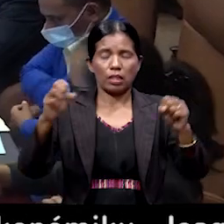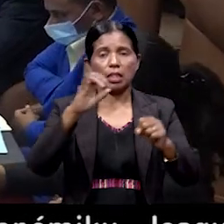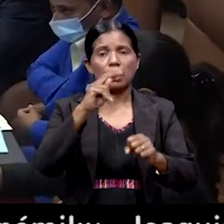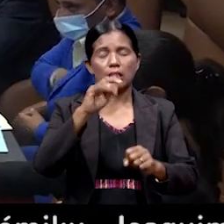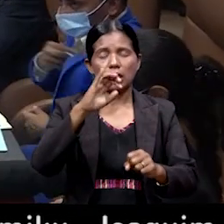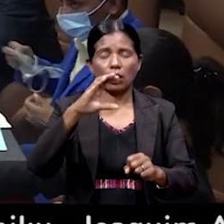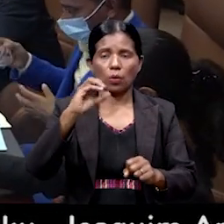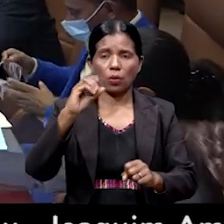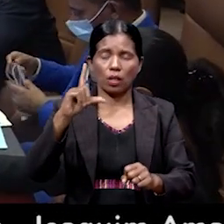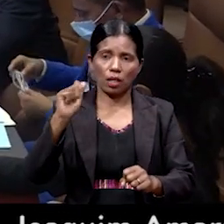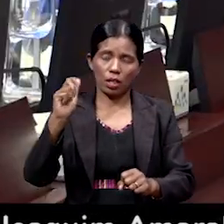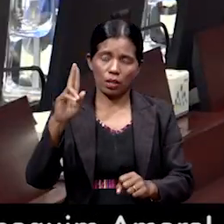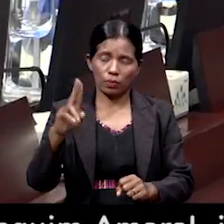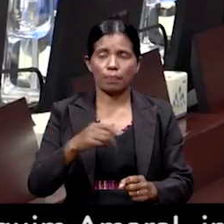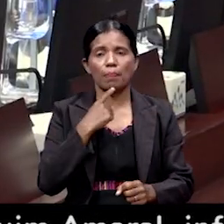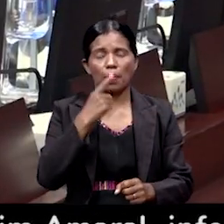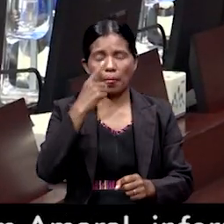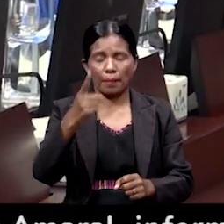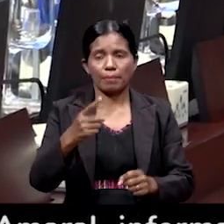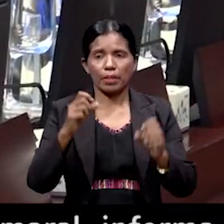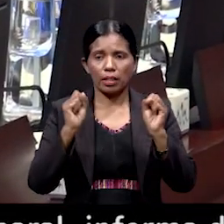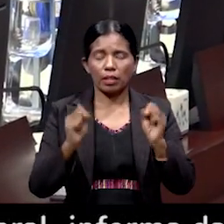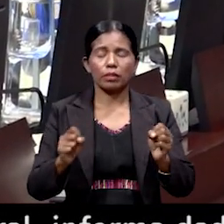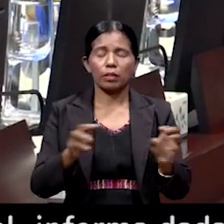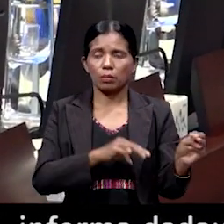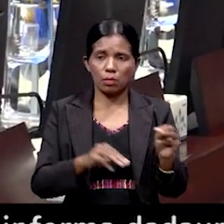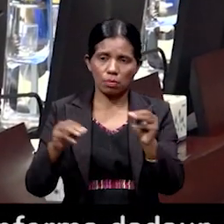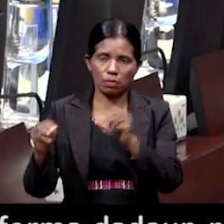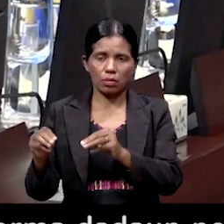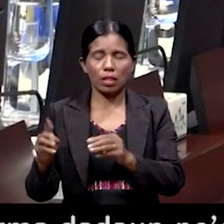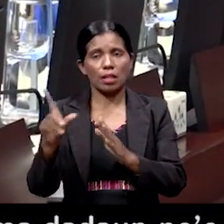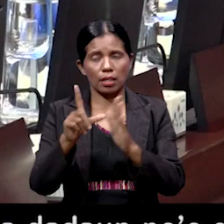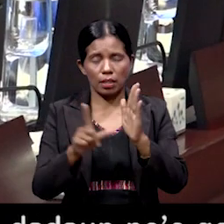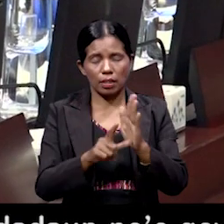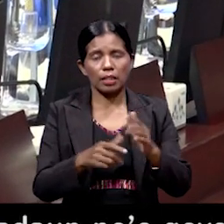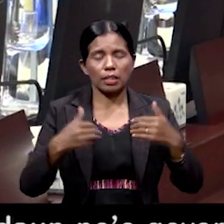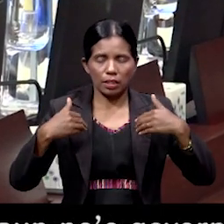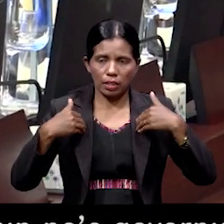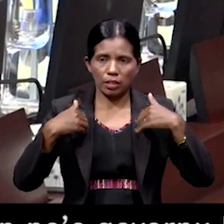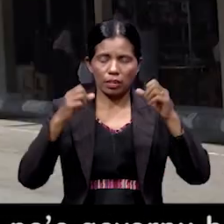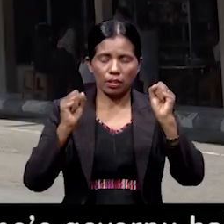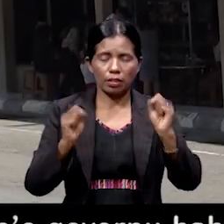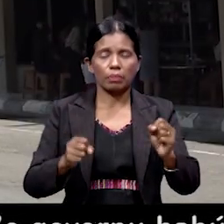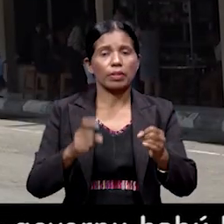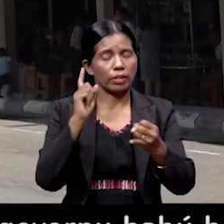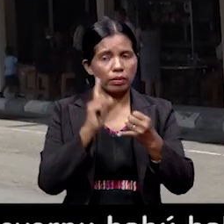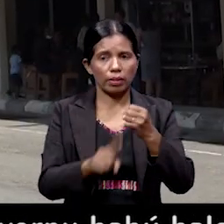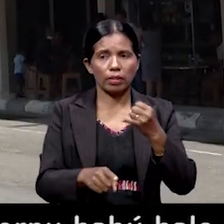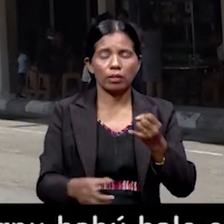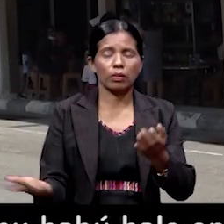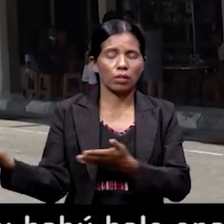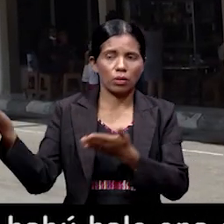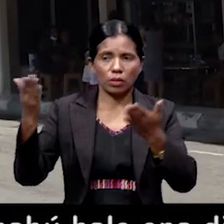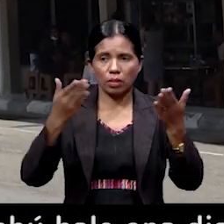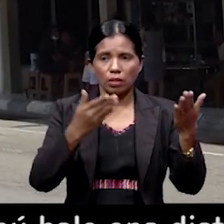halo deliberação projeto nebe iha introdução ba alteração balo nebe iha ona fase redação final onde submete fale